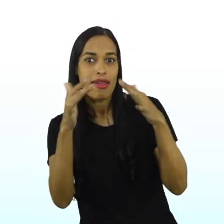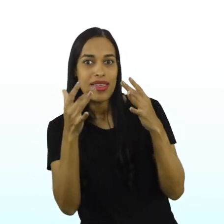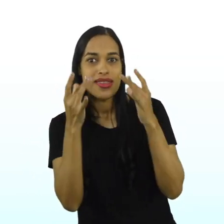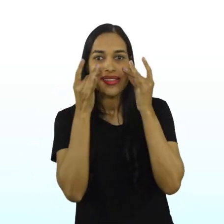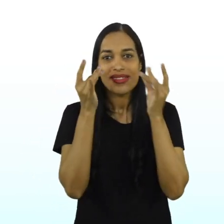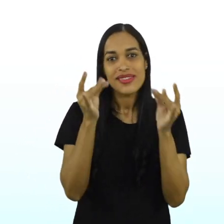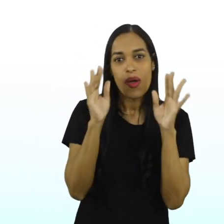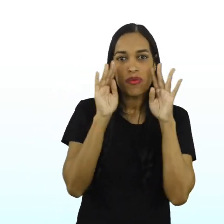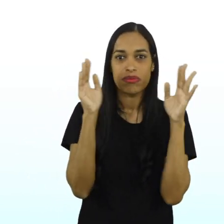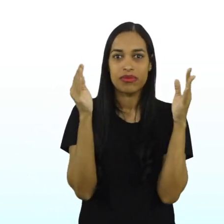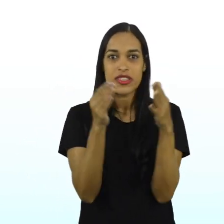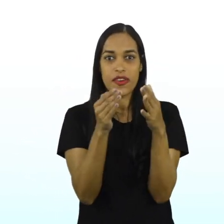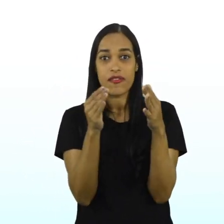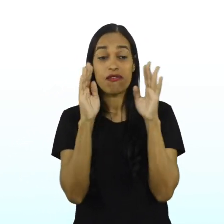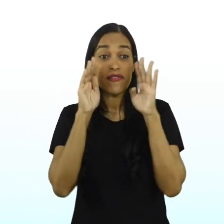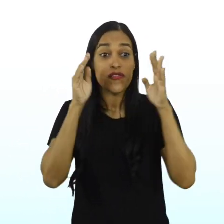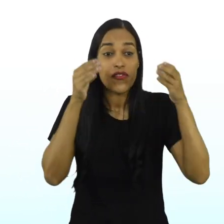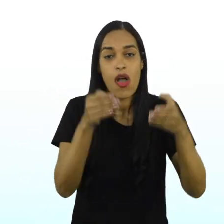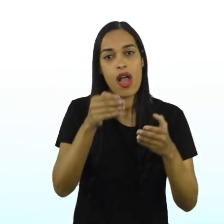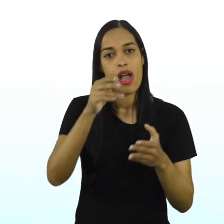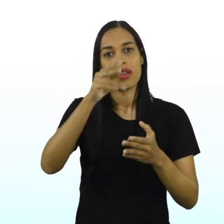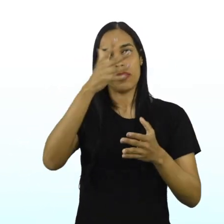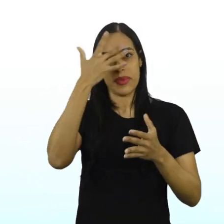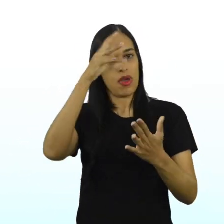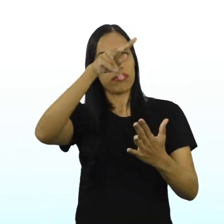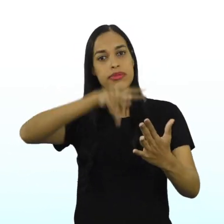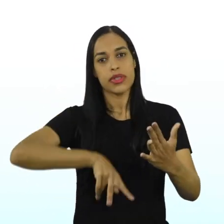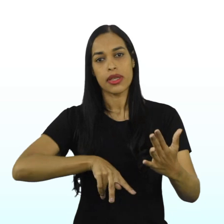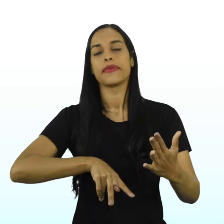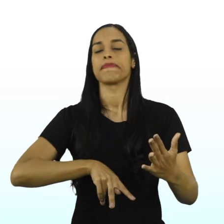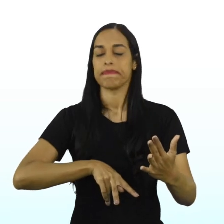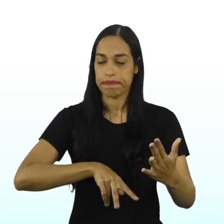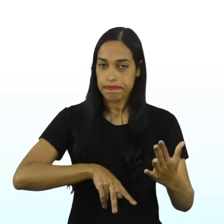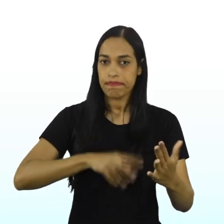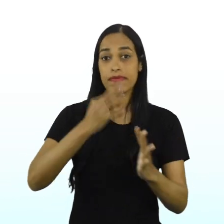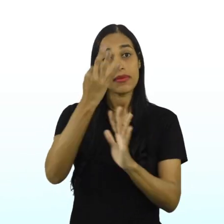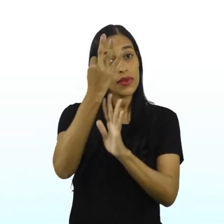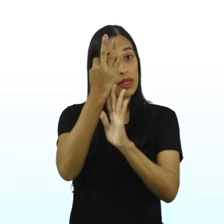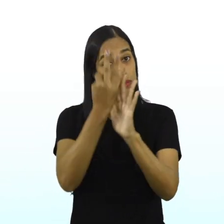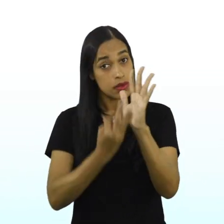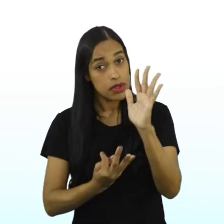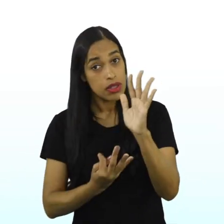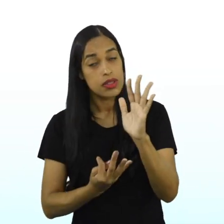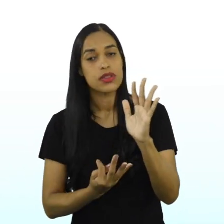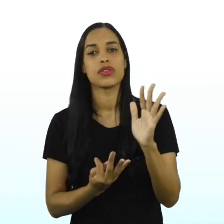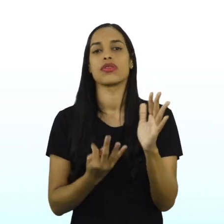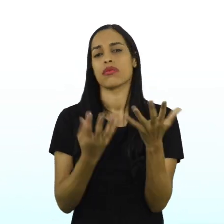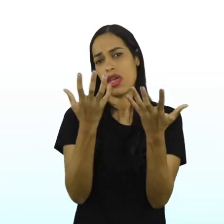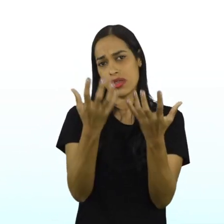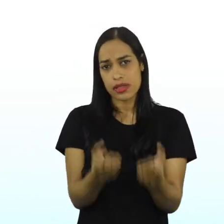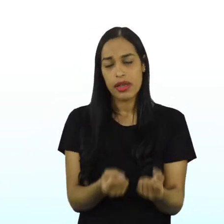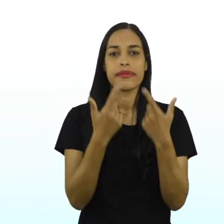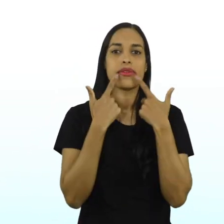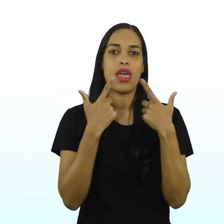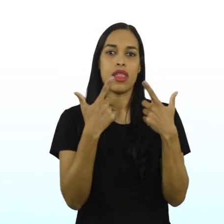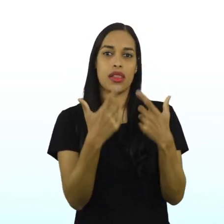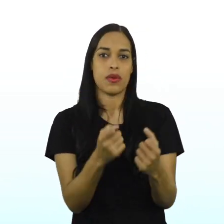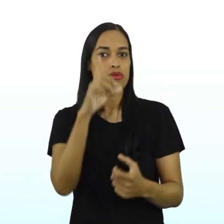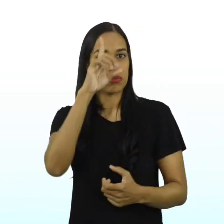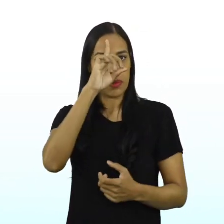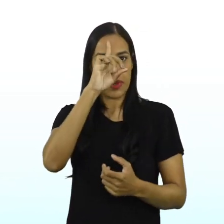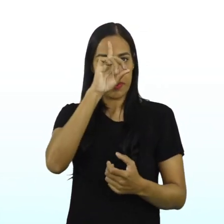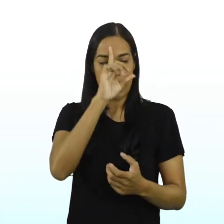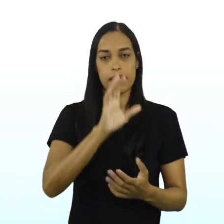ganhar adesão do leitor. Tá? Então, é um texto que admite a linguagem